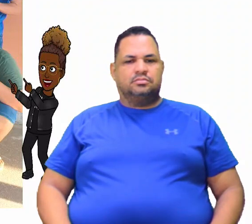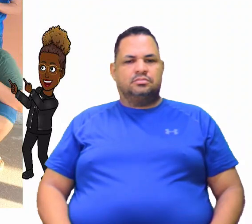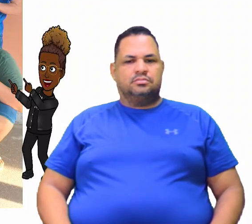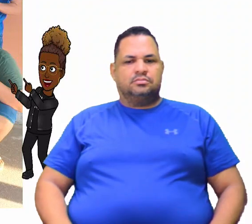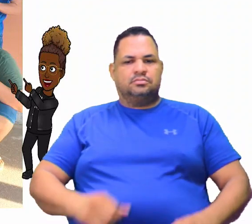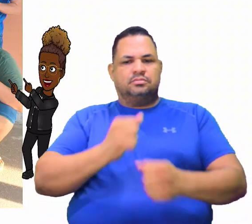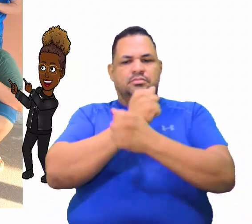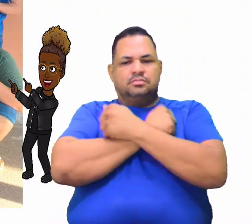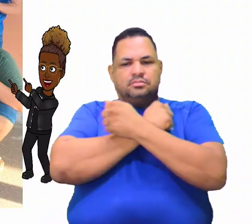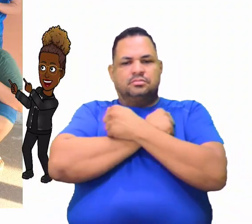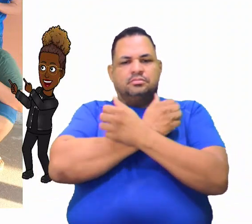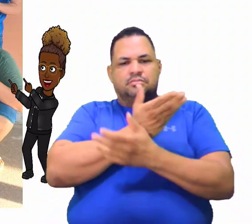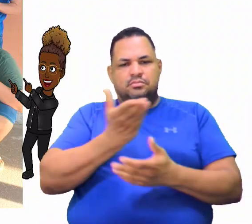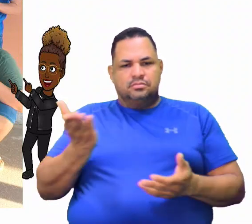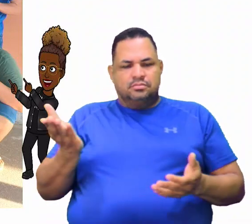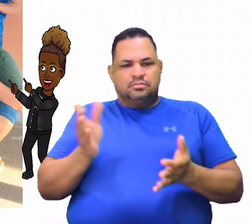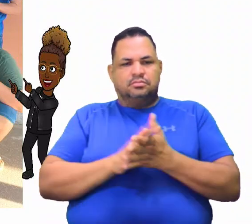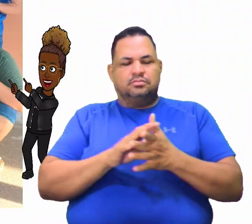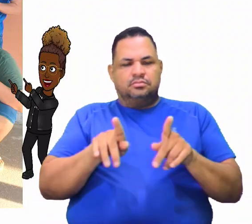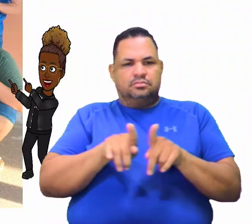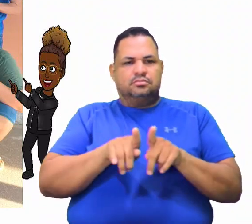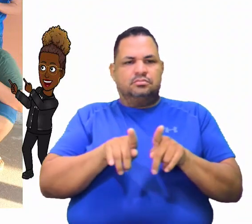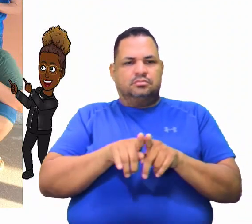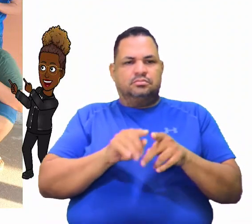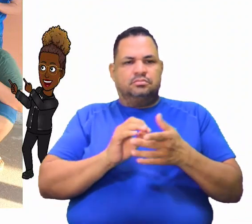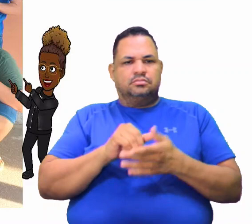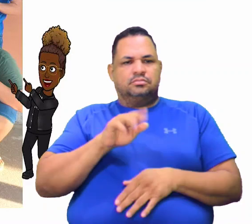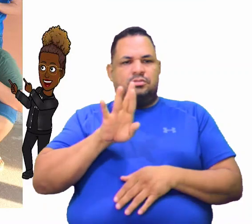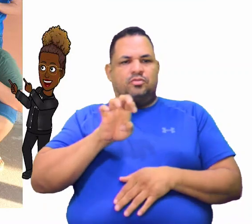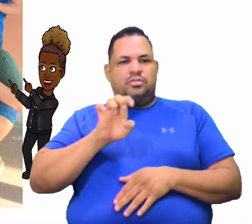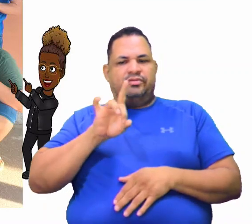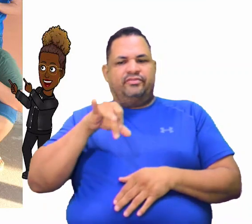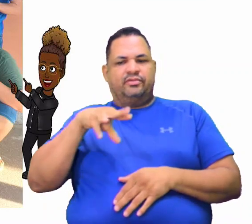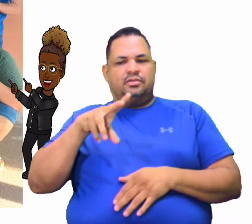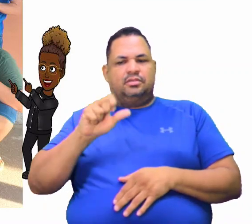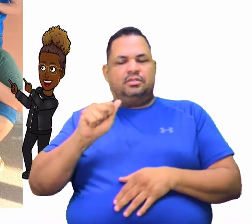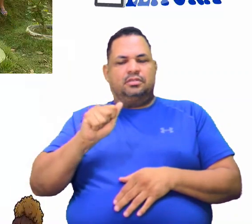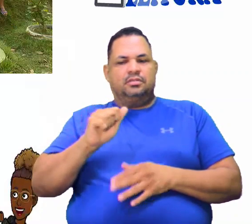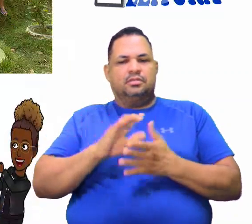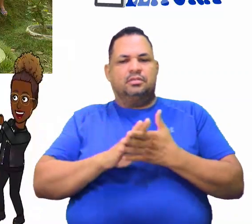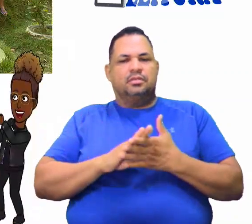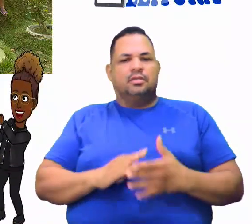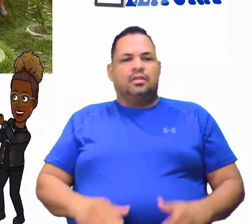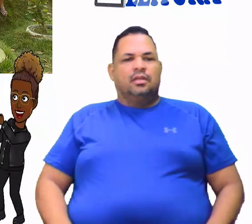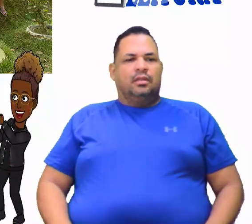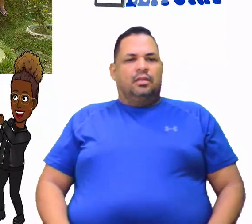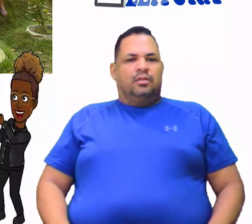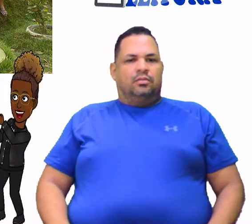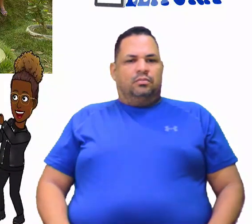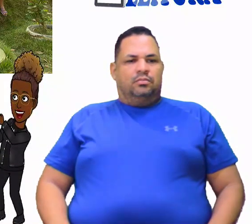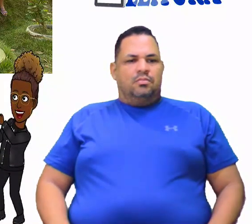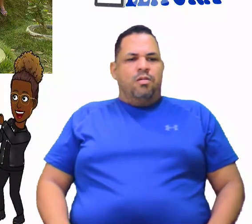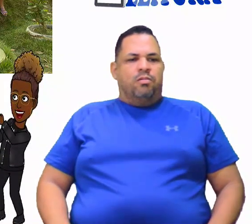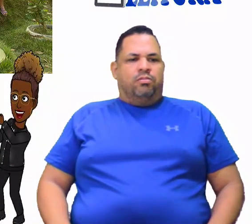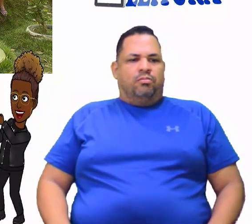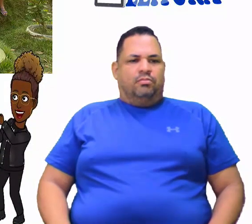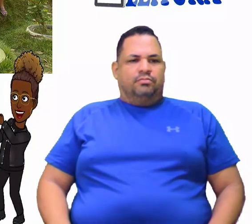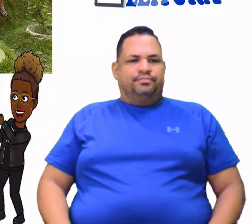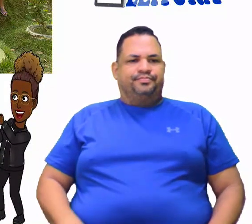grande abraço também para vocês, turminha da professora Rubevânia. Olha agora o